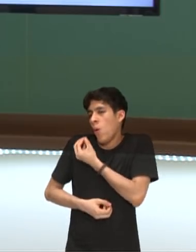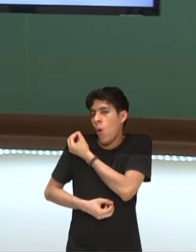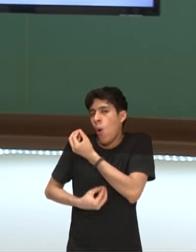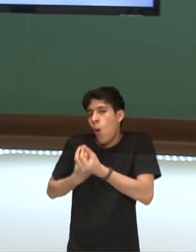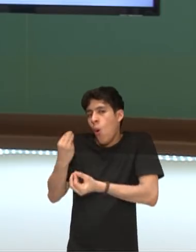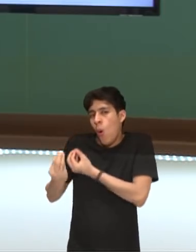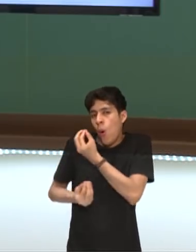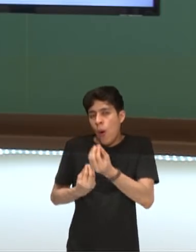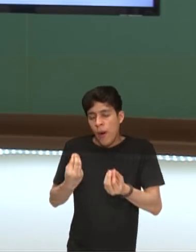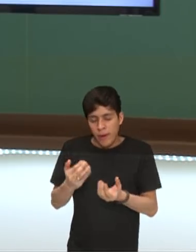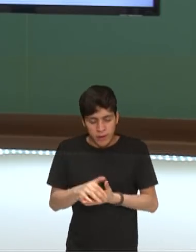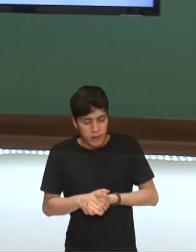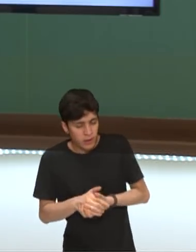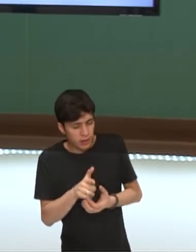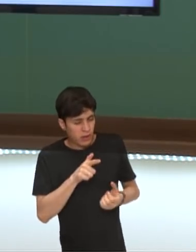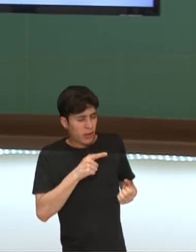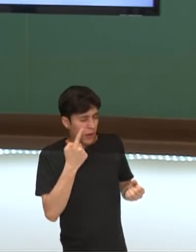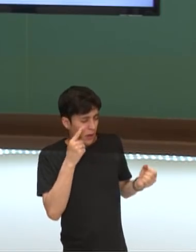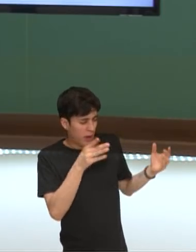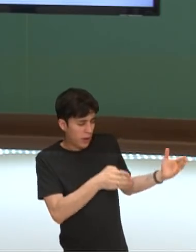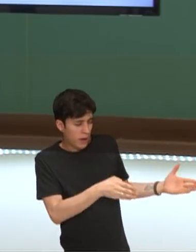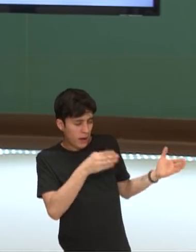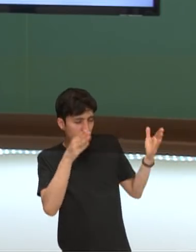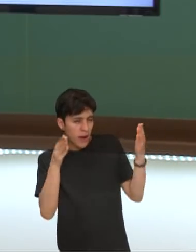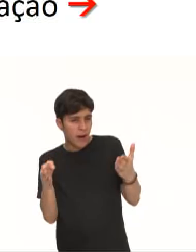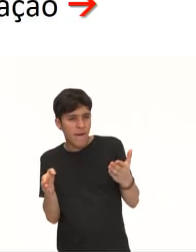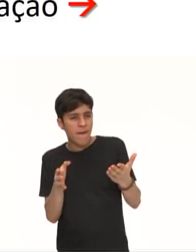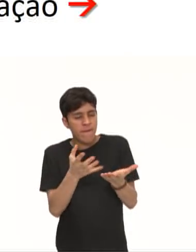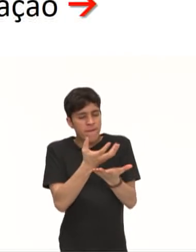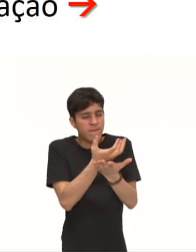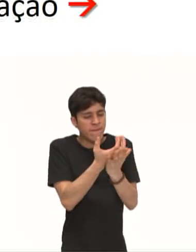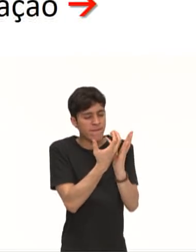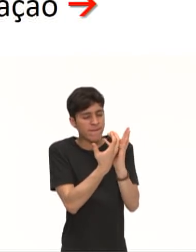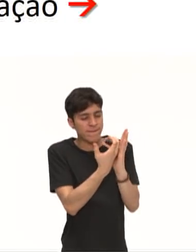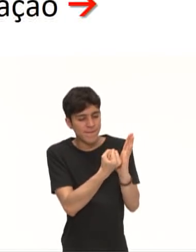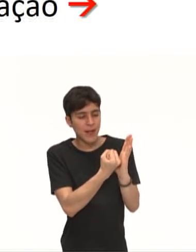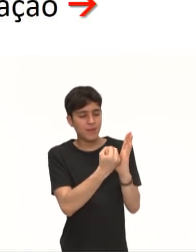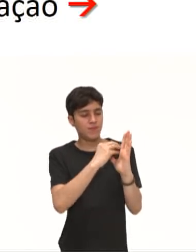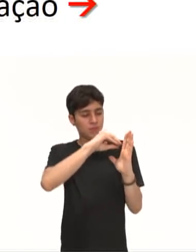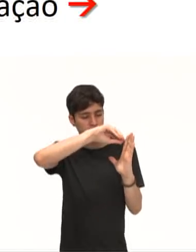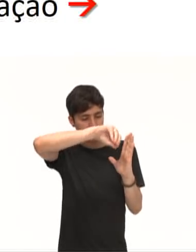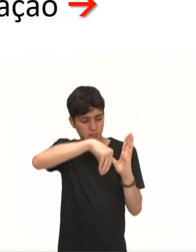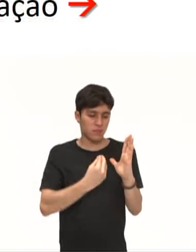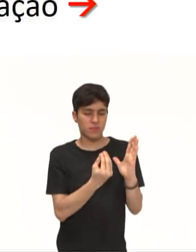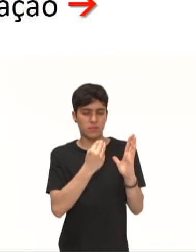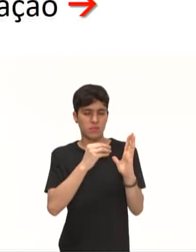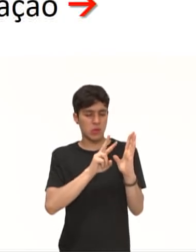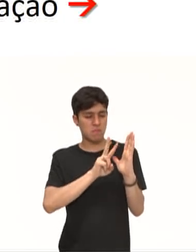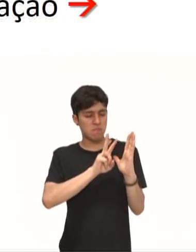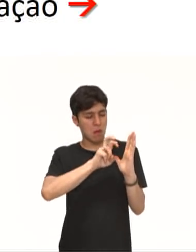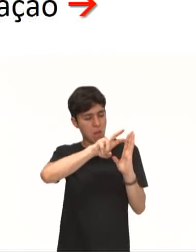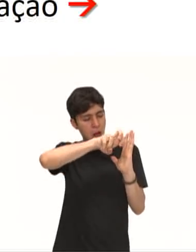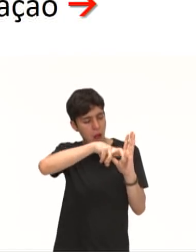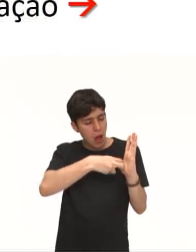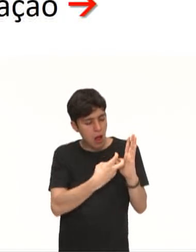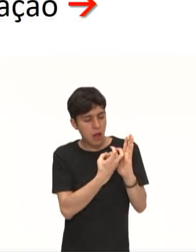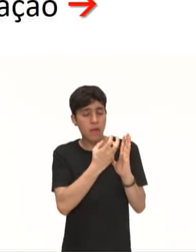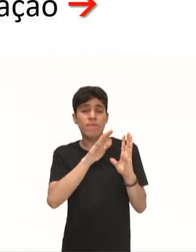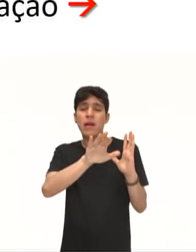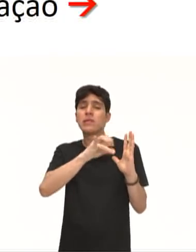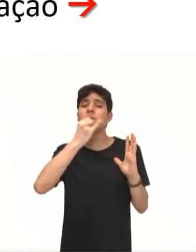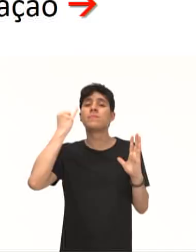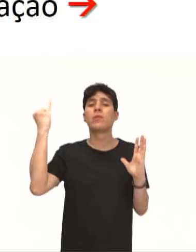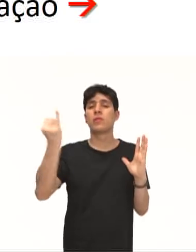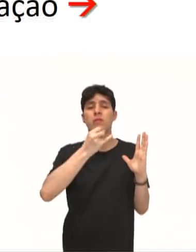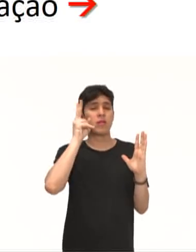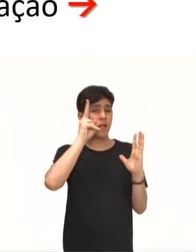lítico. Então, eu tenho algumas etapas, que é a absorção, penetração, desnudamento, transcrição, mas o que é importante lembrar é